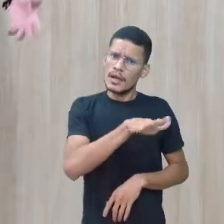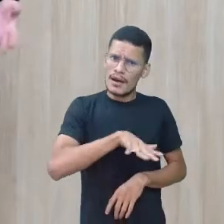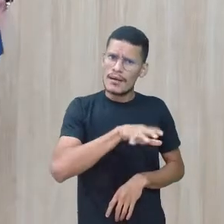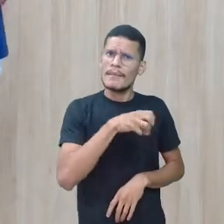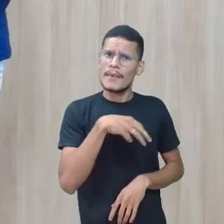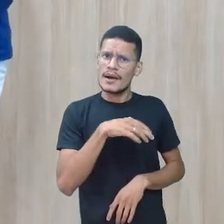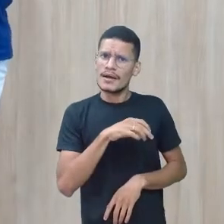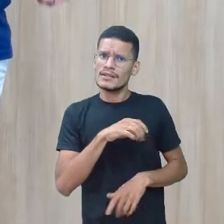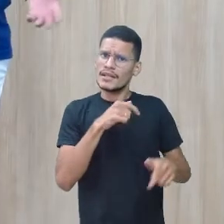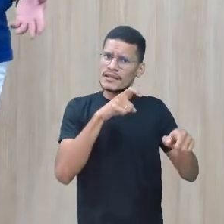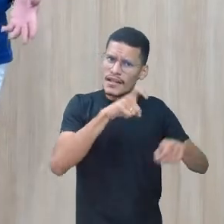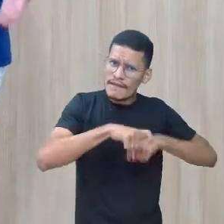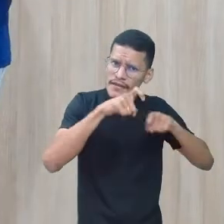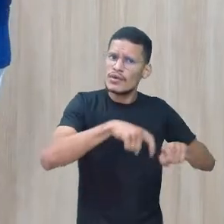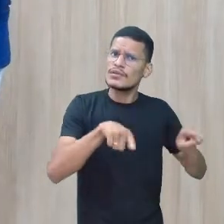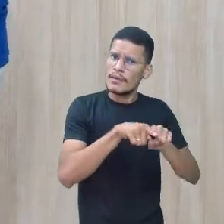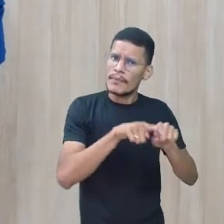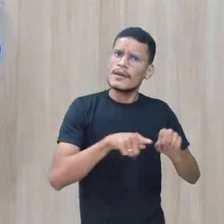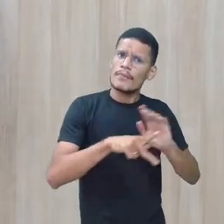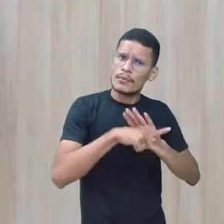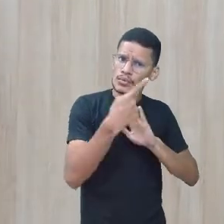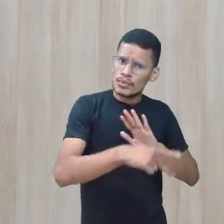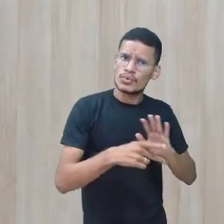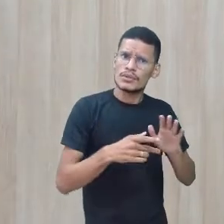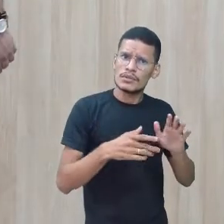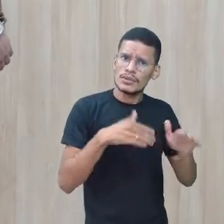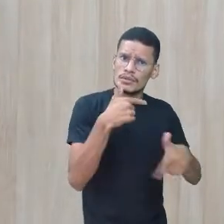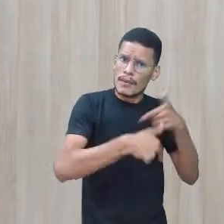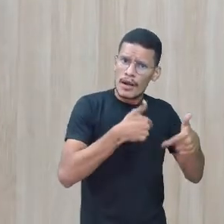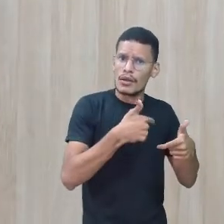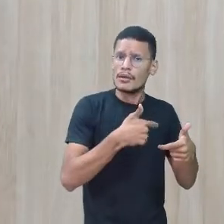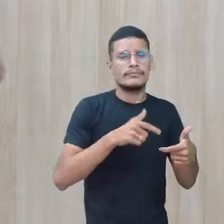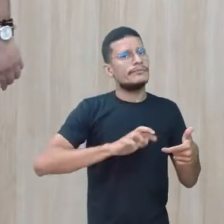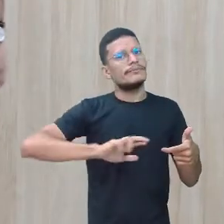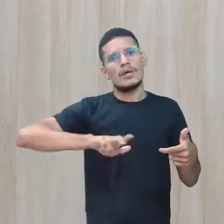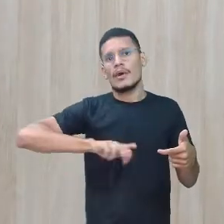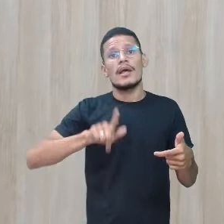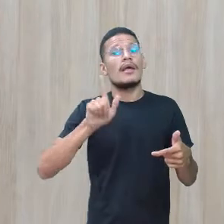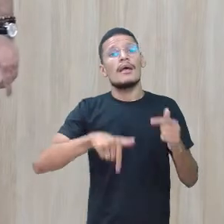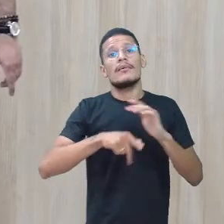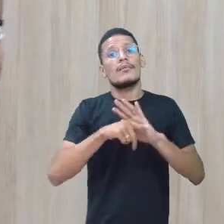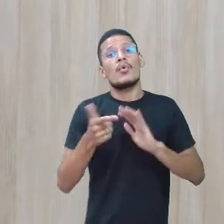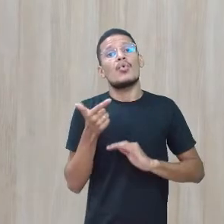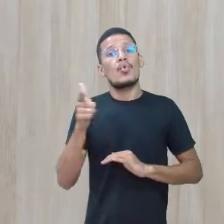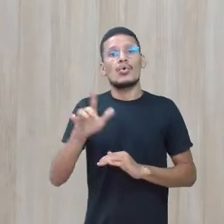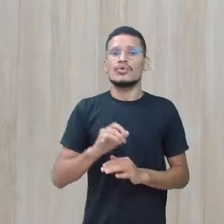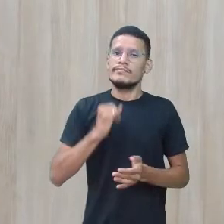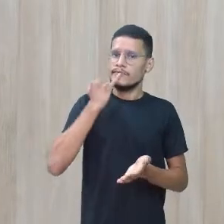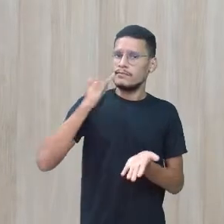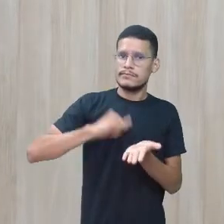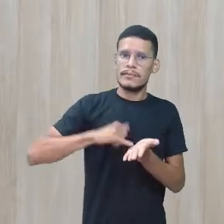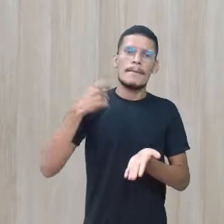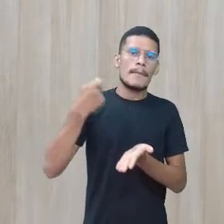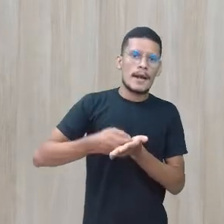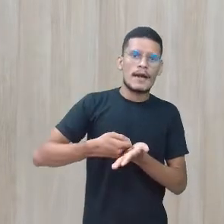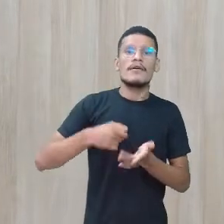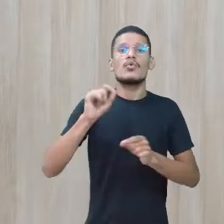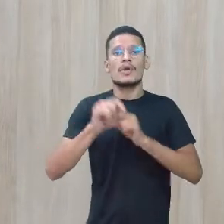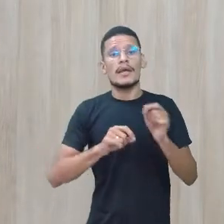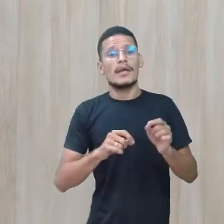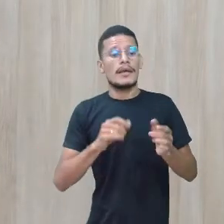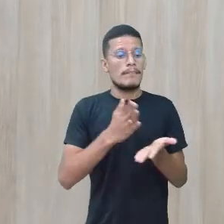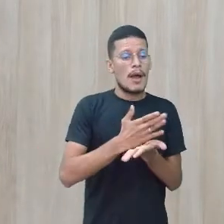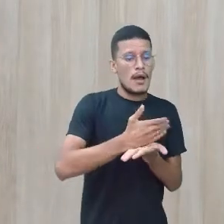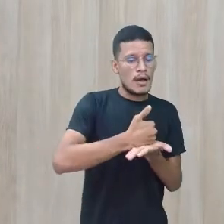tudo deveria ir para o servo, não é verdade? Mas não, existia um outro tributo que a gente vai falar dele, né? No qual ele tirava parte